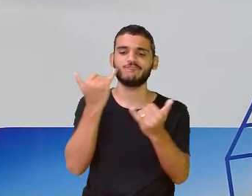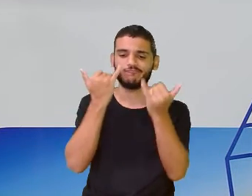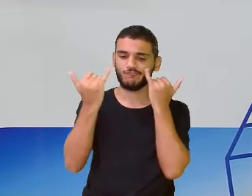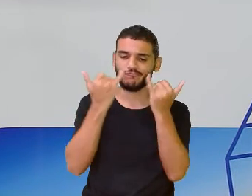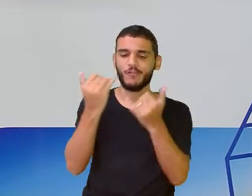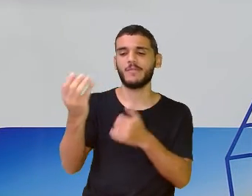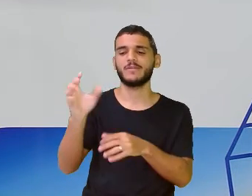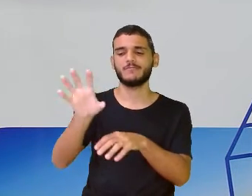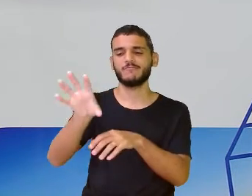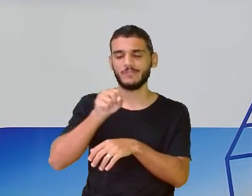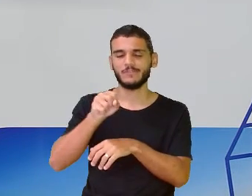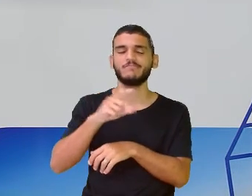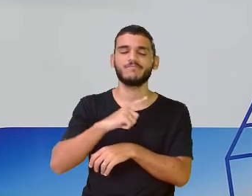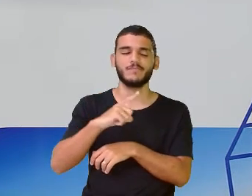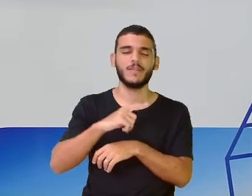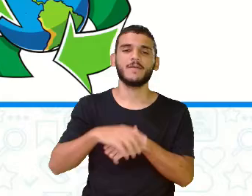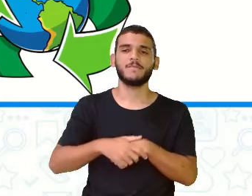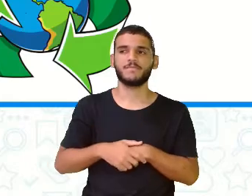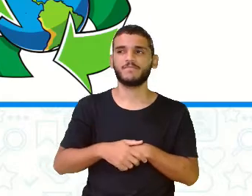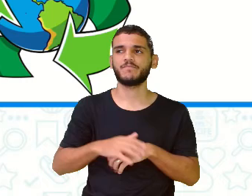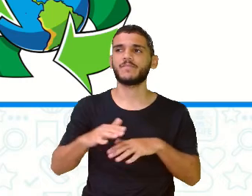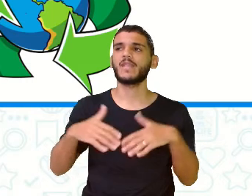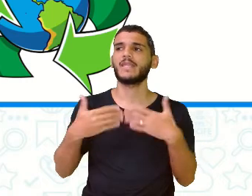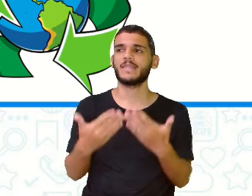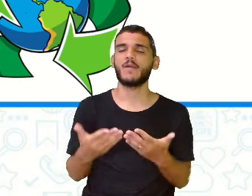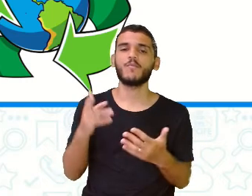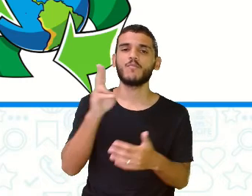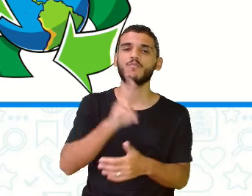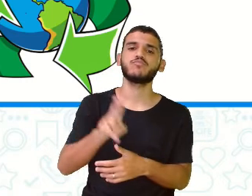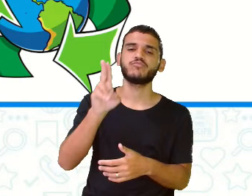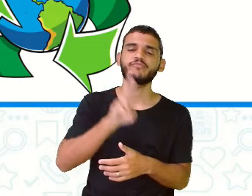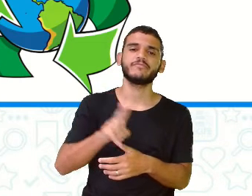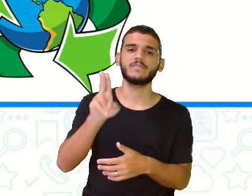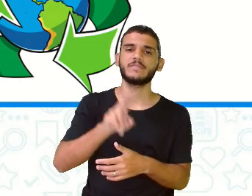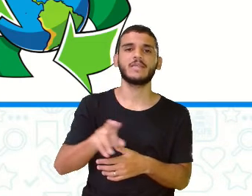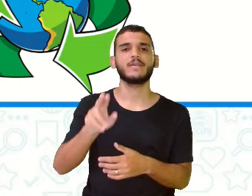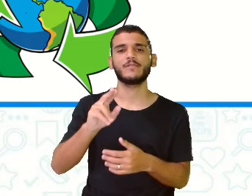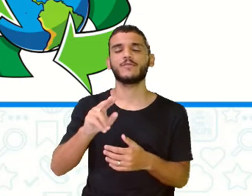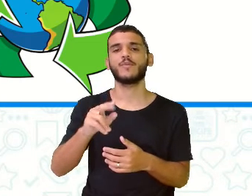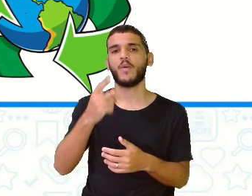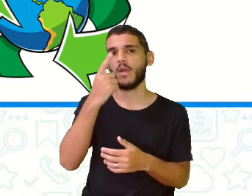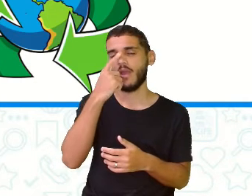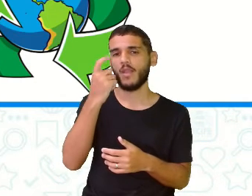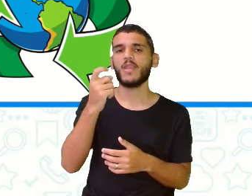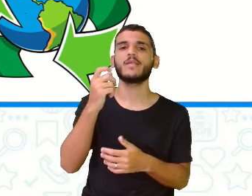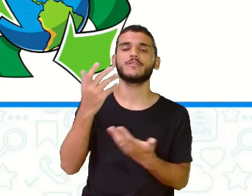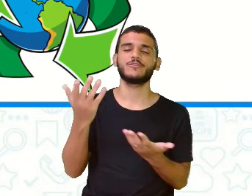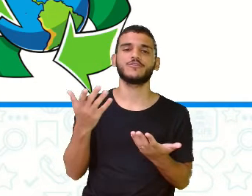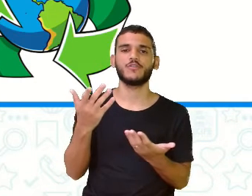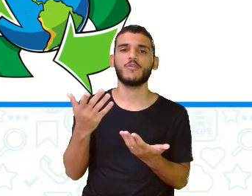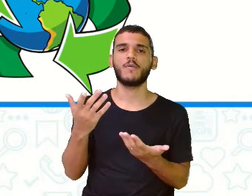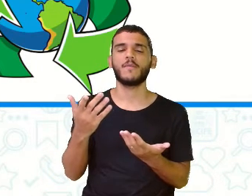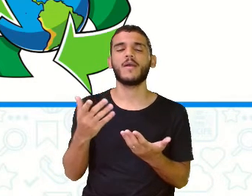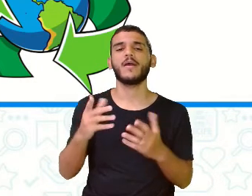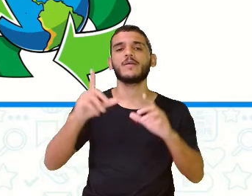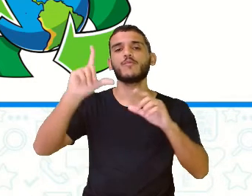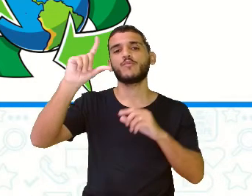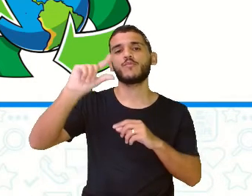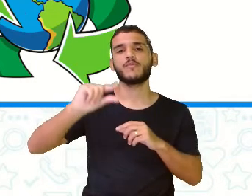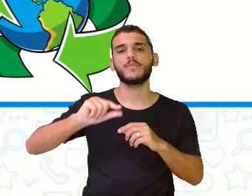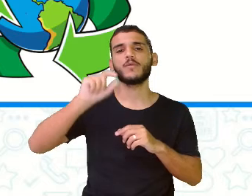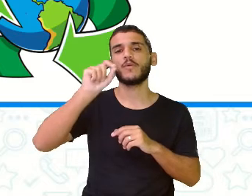não é? Com o emprego desse insumo, reduz-se a utilização de sua variedade química e